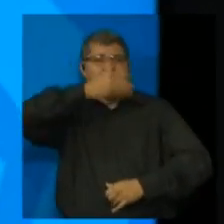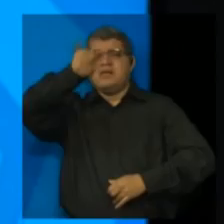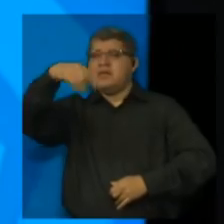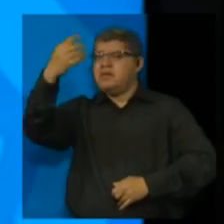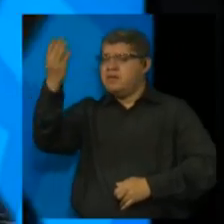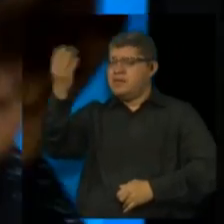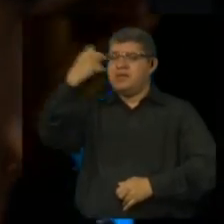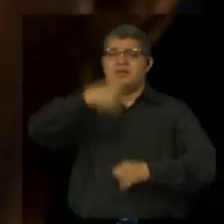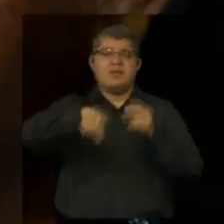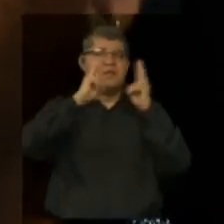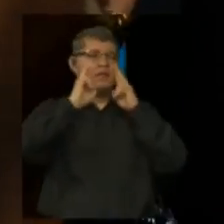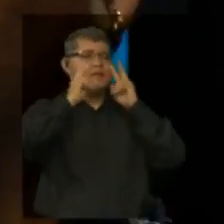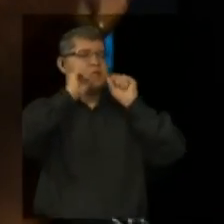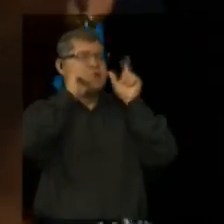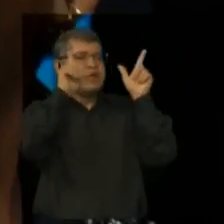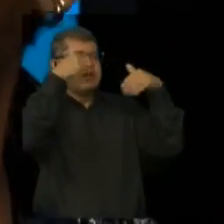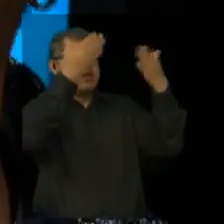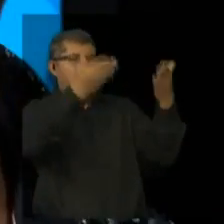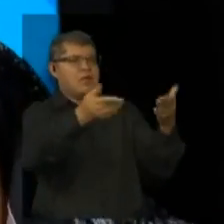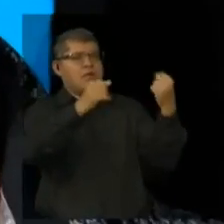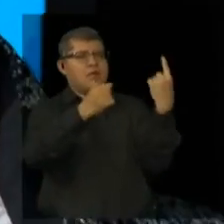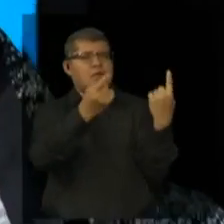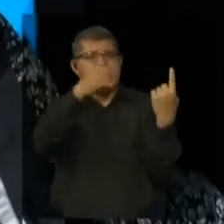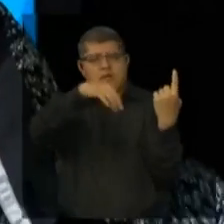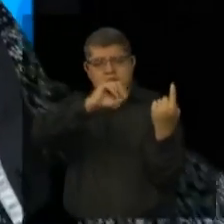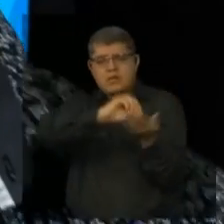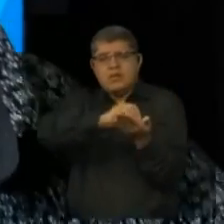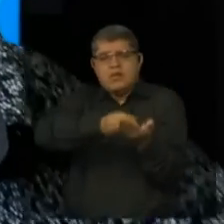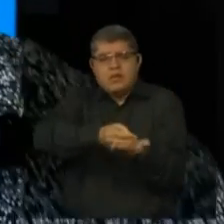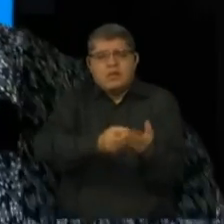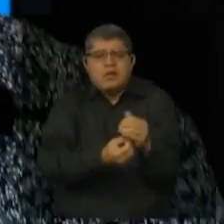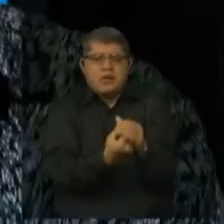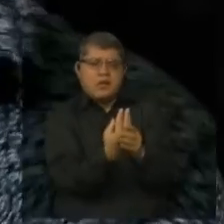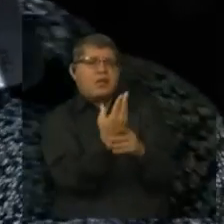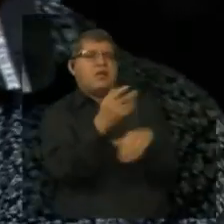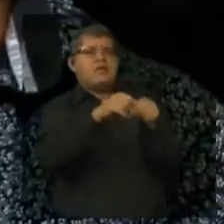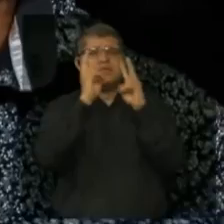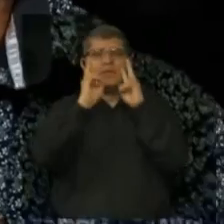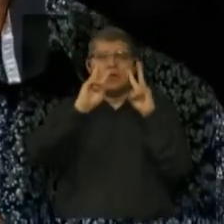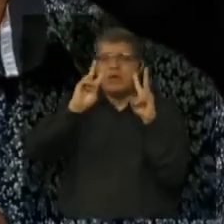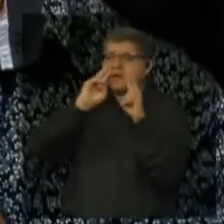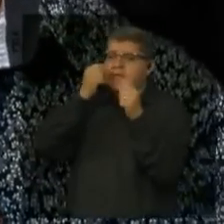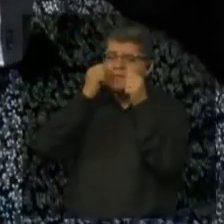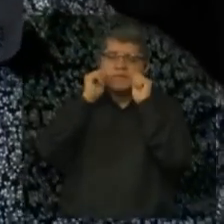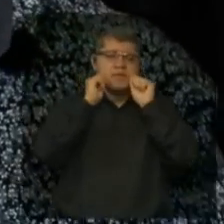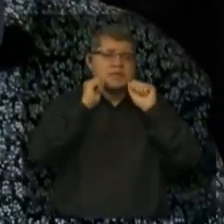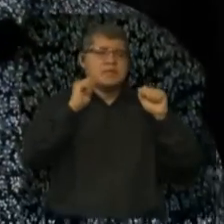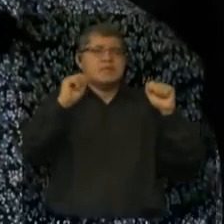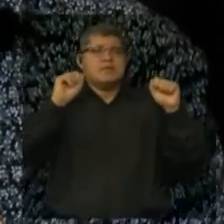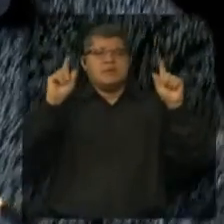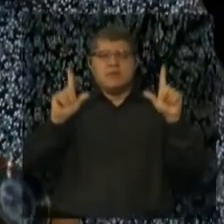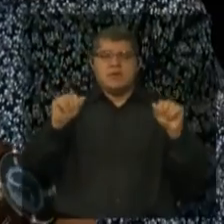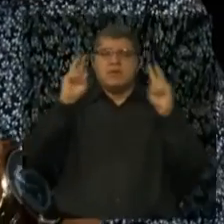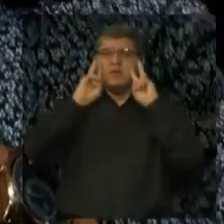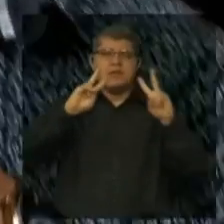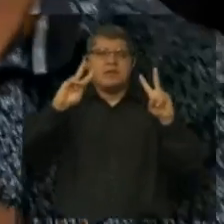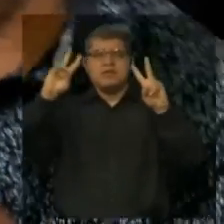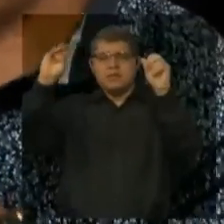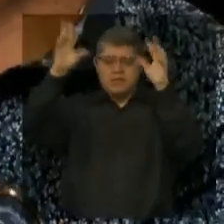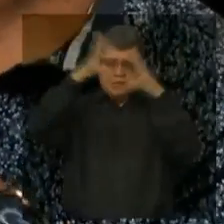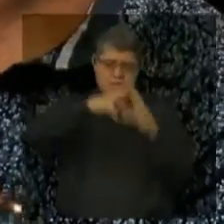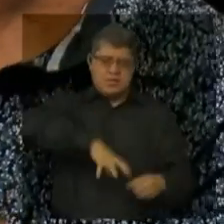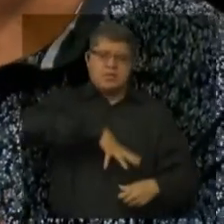uns e de olhos abertos para quem uma única semente plantou. Seus olhos enchem de água, meus olhos enchem